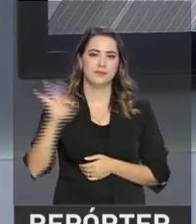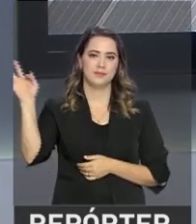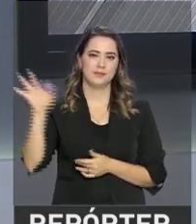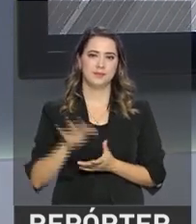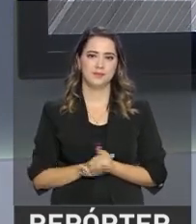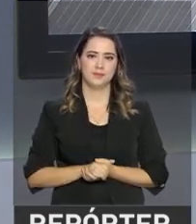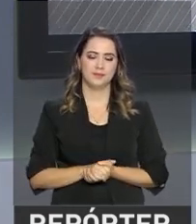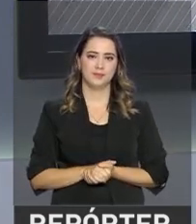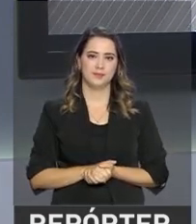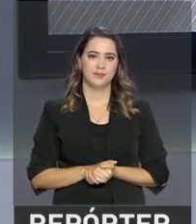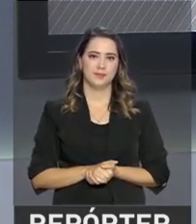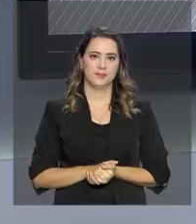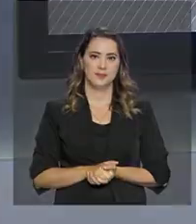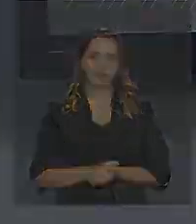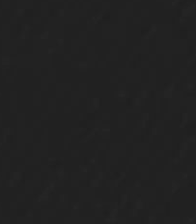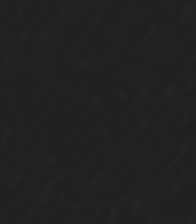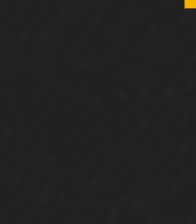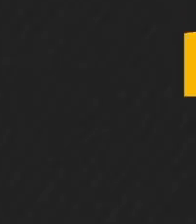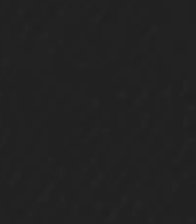a tv do governo federal